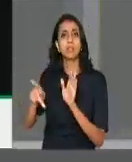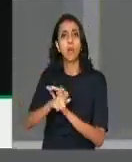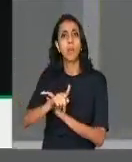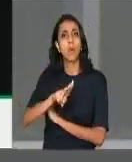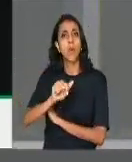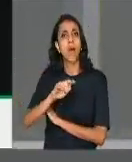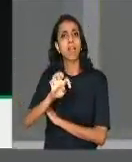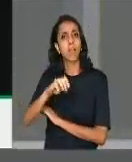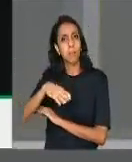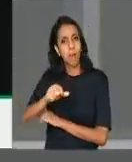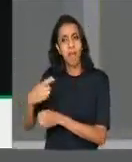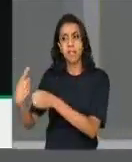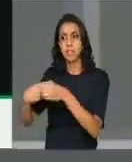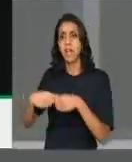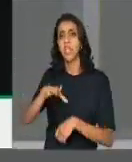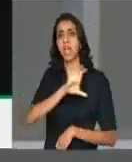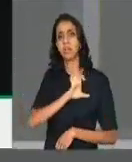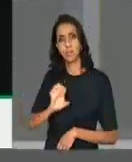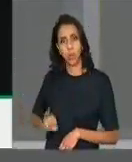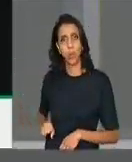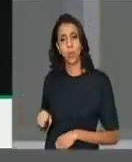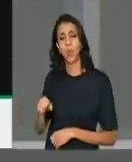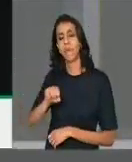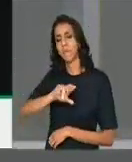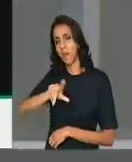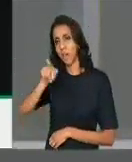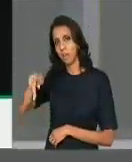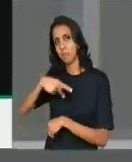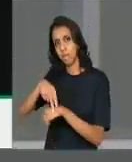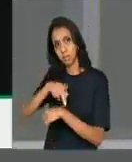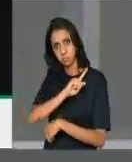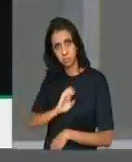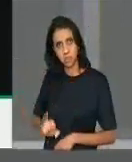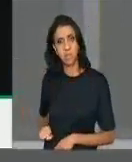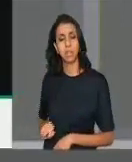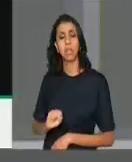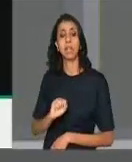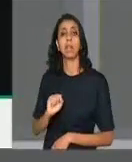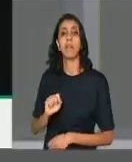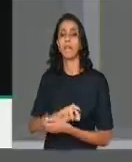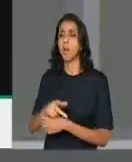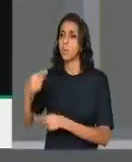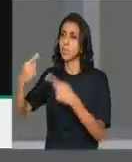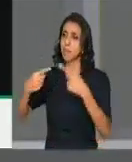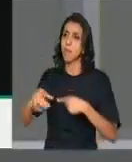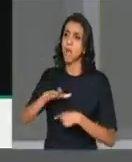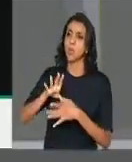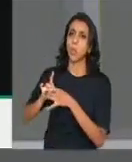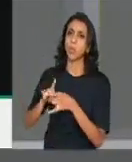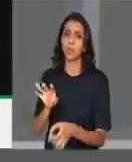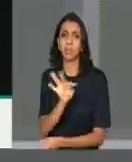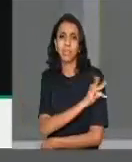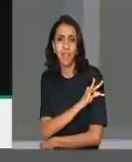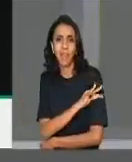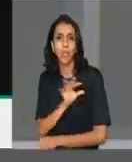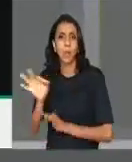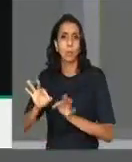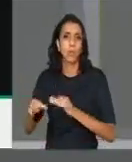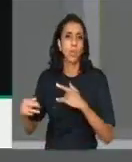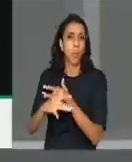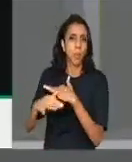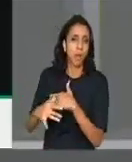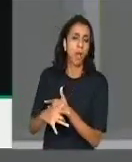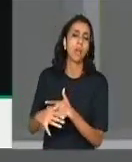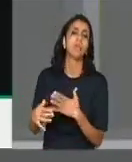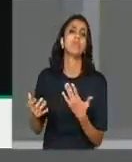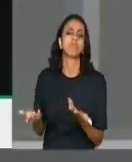Guatemala e de El Salvador, de ter relações de amizade e participado de debates técnicos na área do urbanismo, principalmente